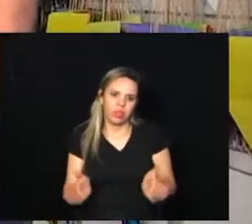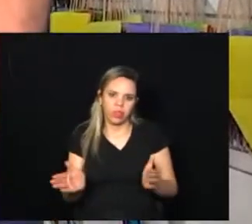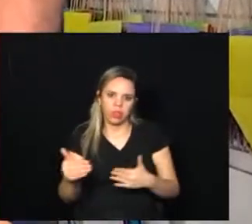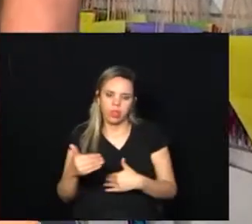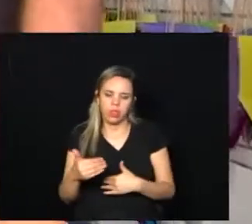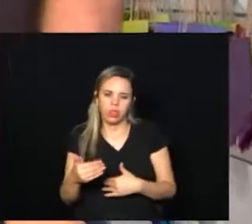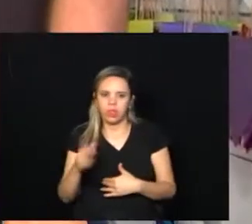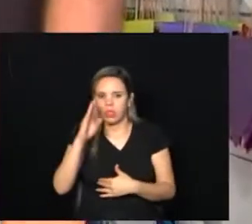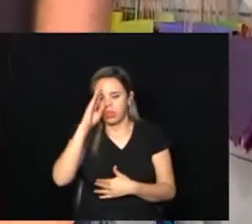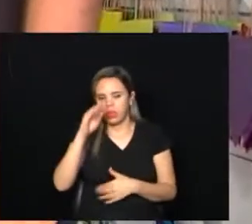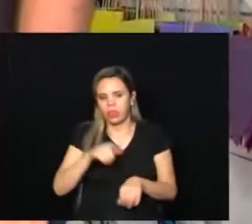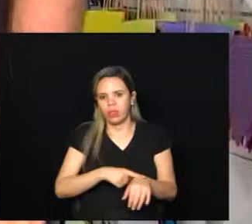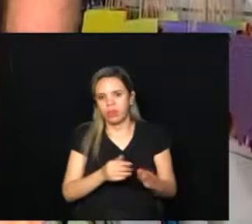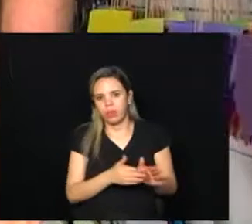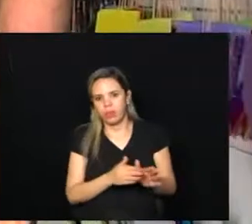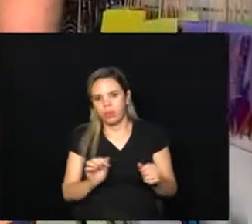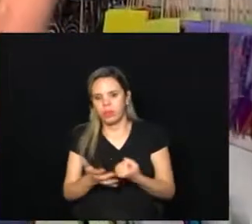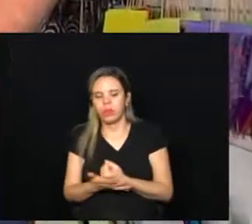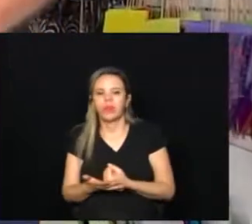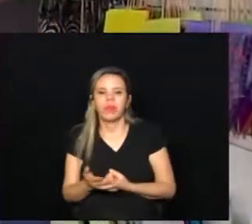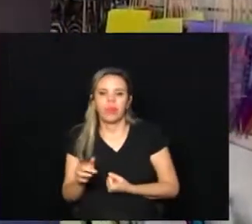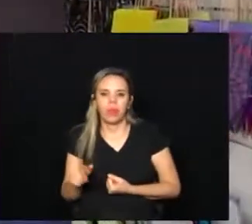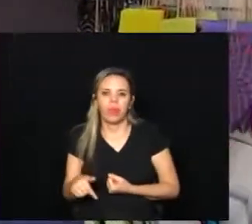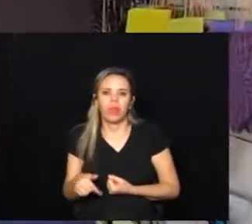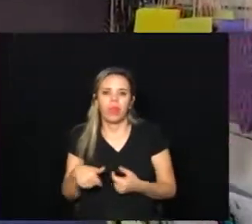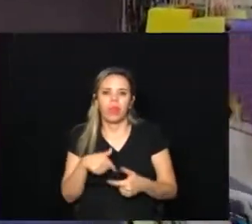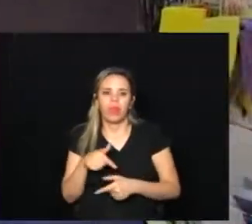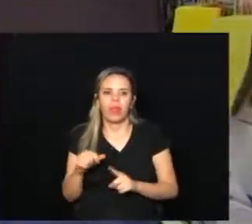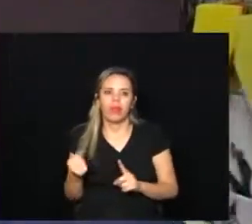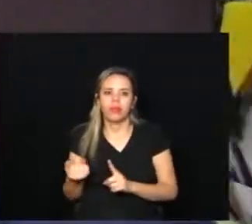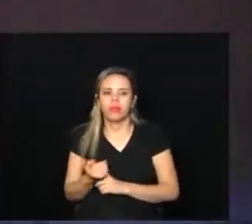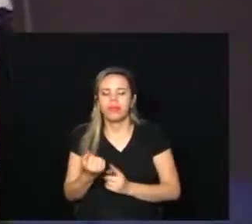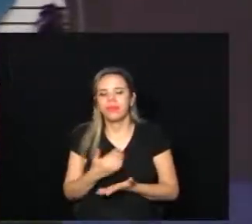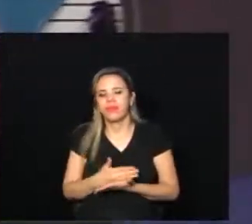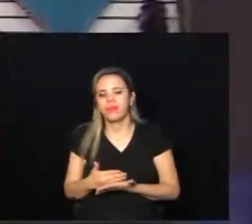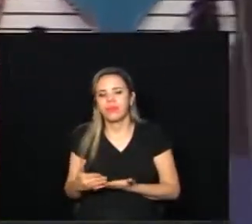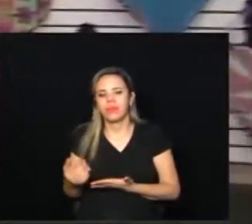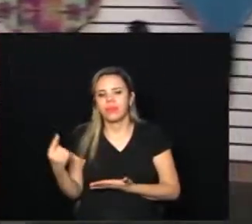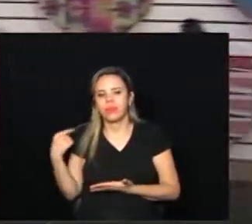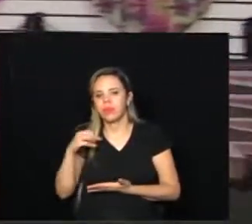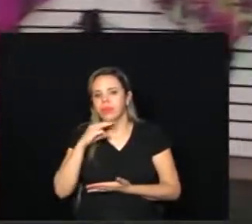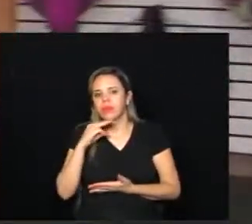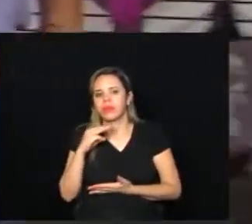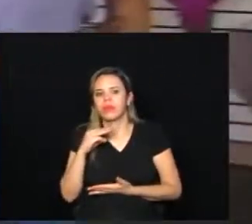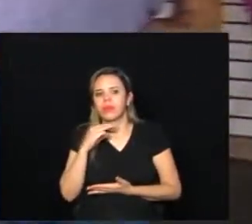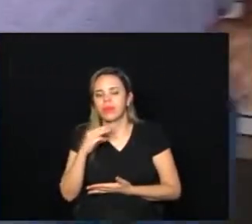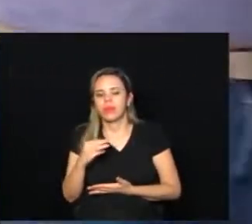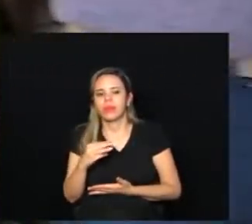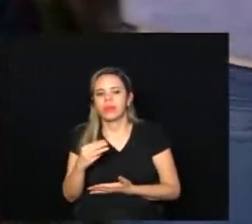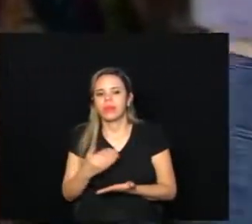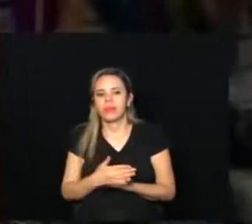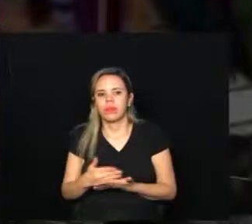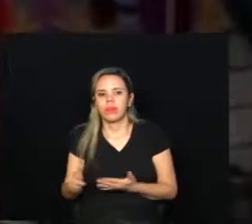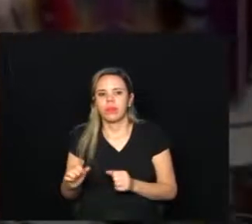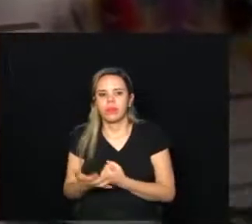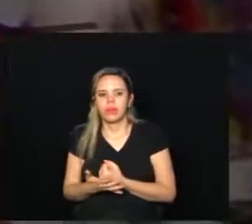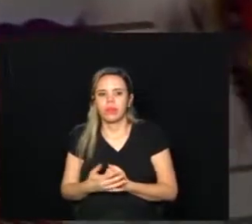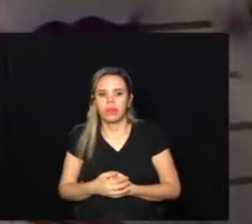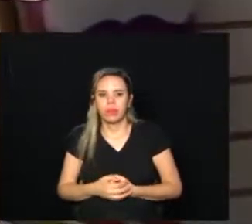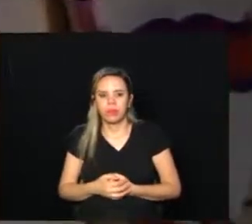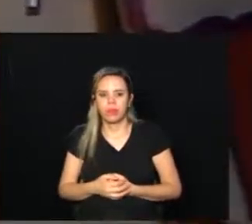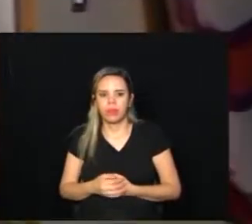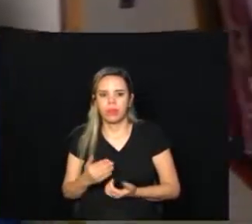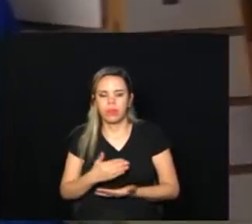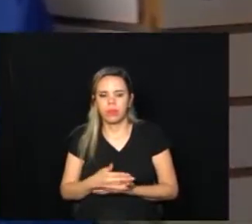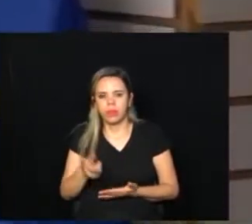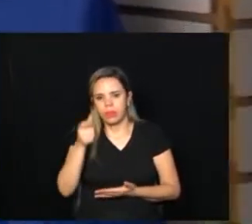básica, principalmente em tempos de pandemia. O trabalho social, ele começou em março logo quando começou a pandemia. Que a gente